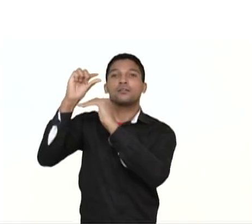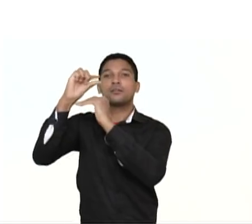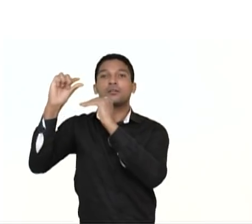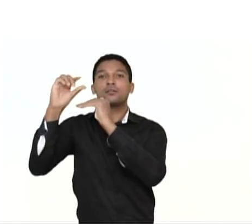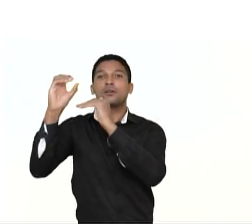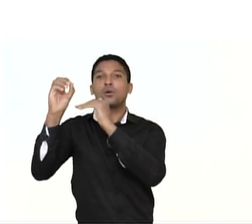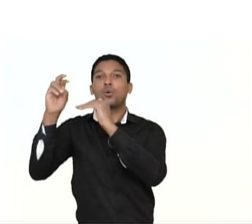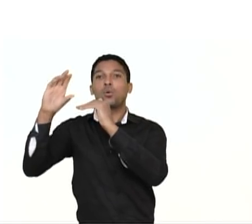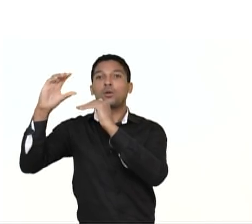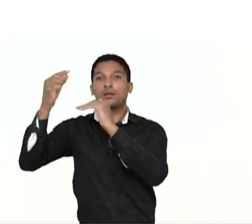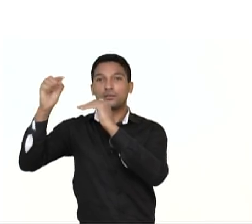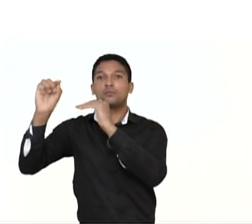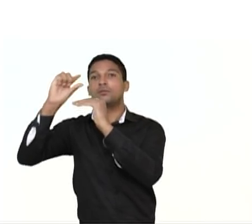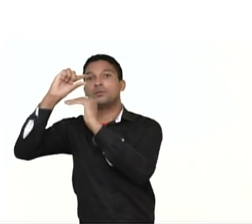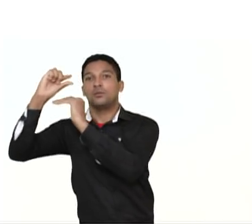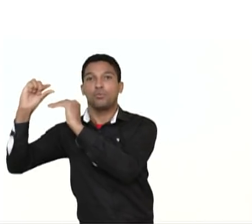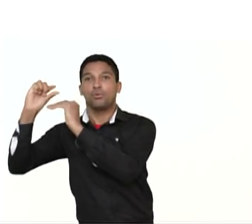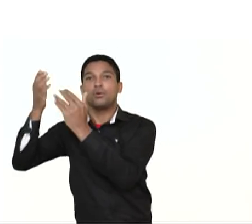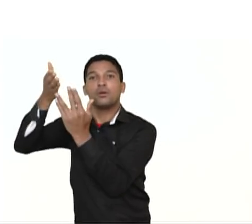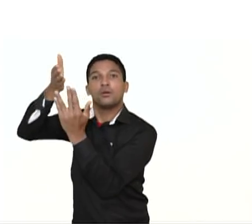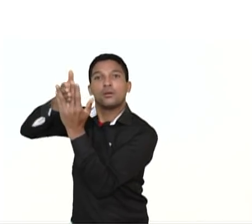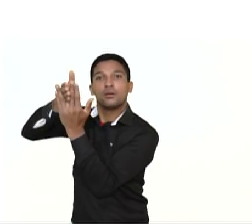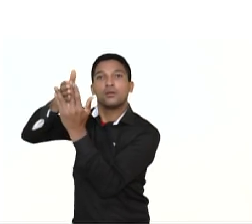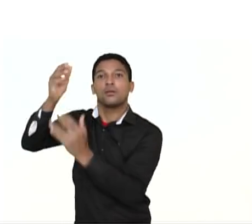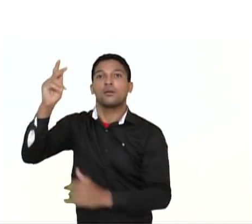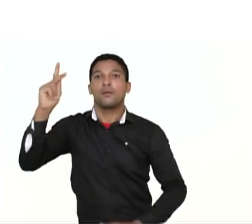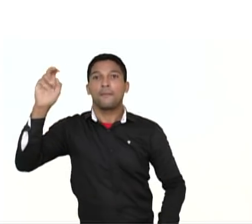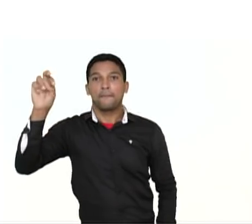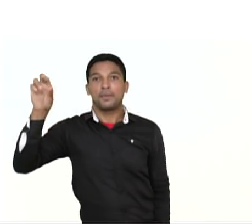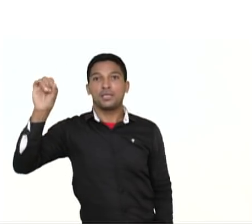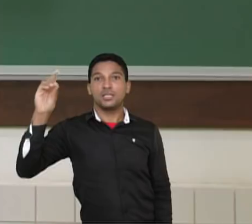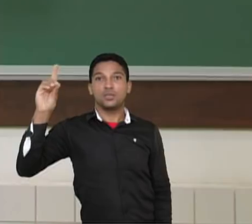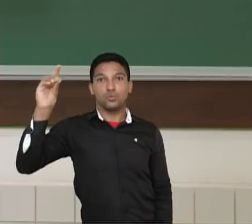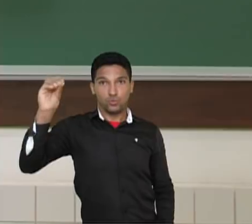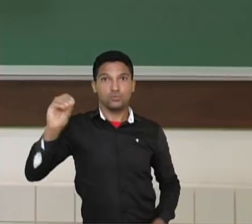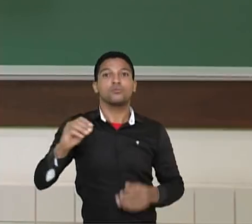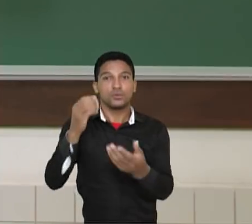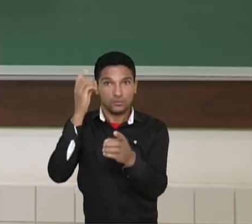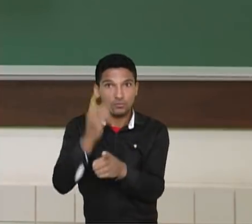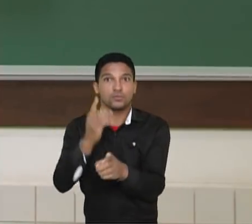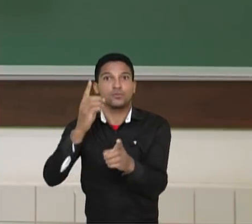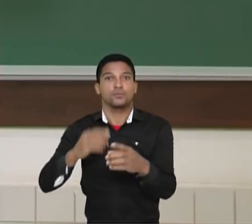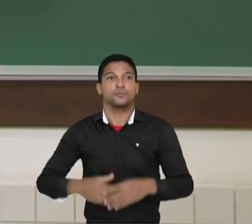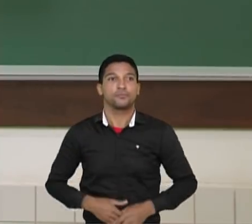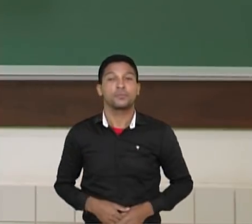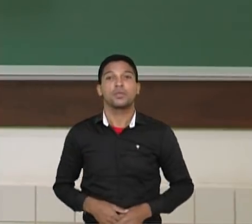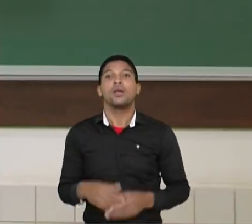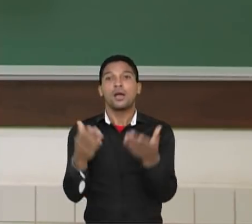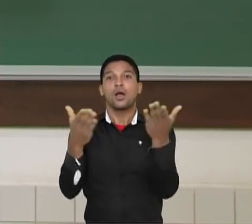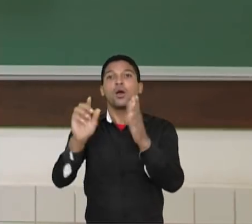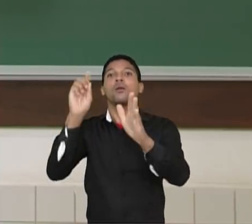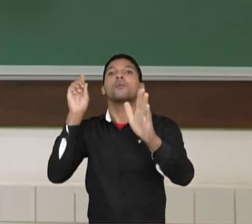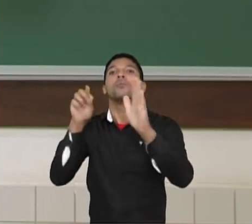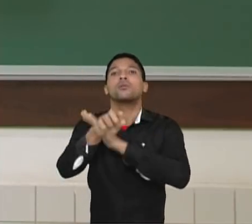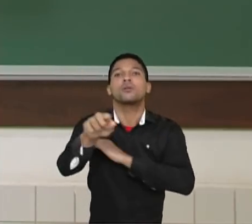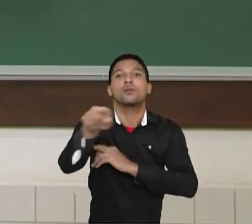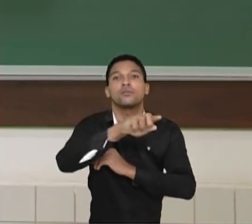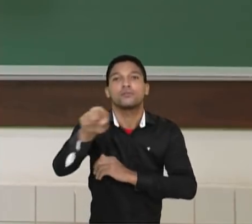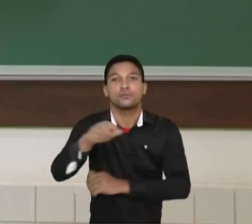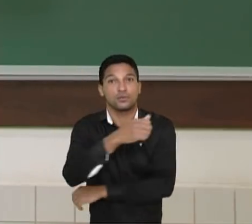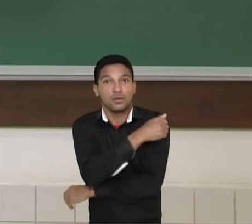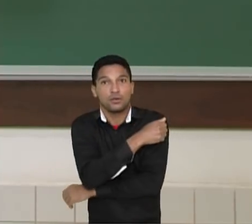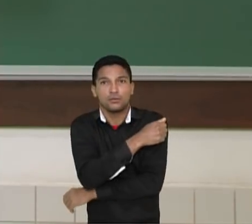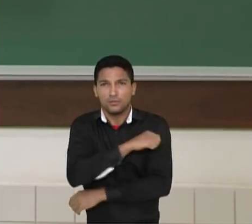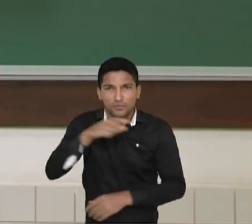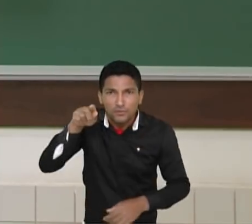textual, reportagem, frase, oração e período, ok? Então eu gostaria de perguntar a você, estudante, se você